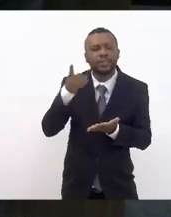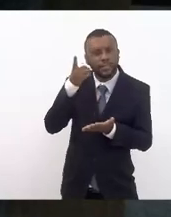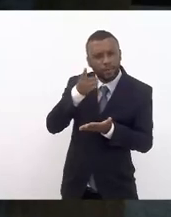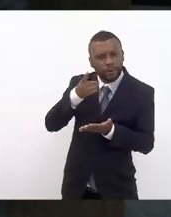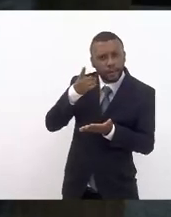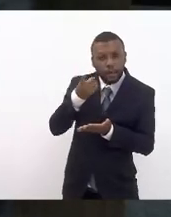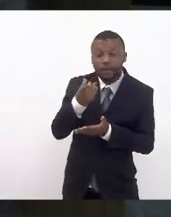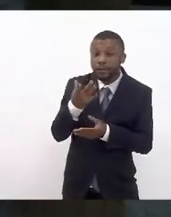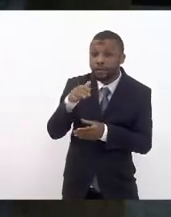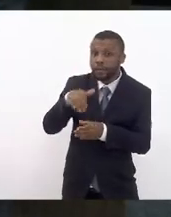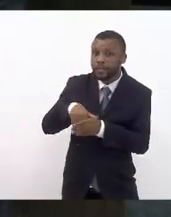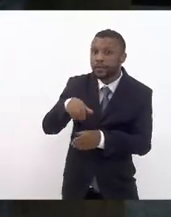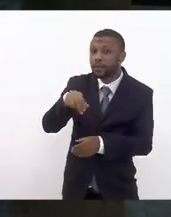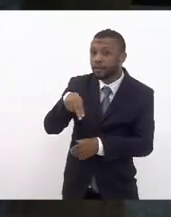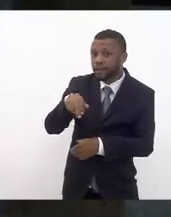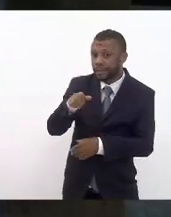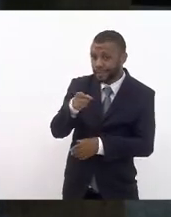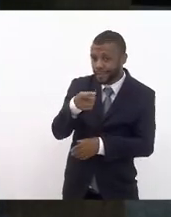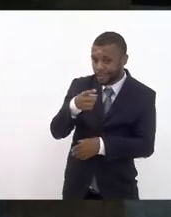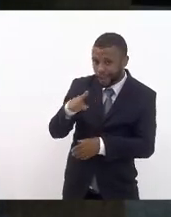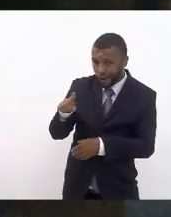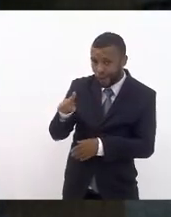estão votando não,